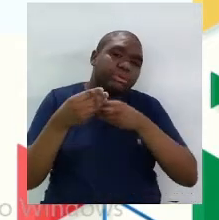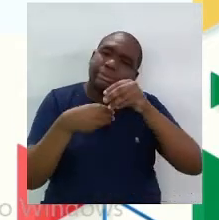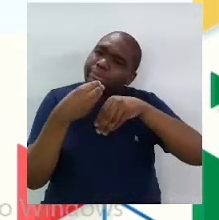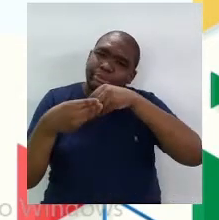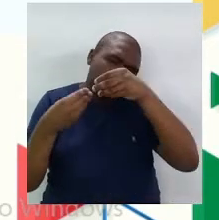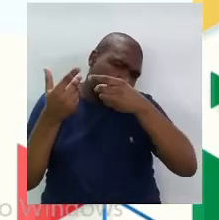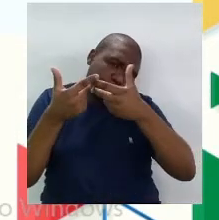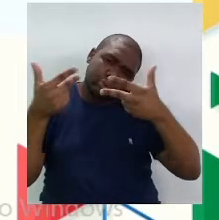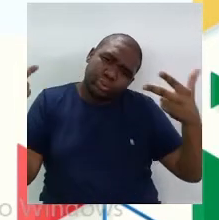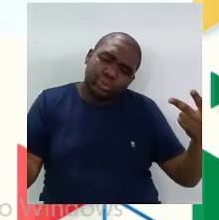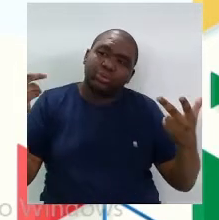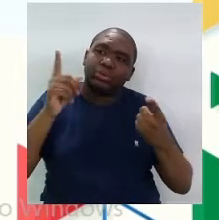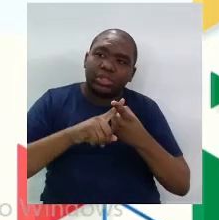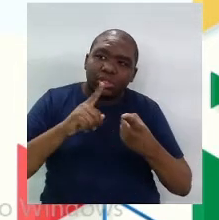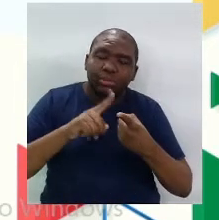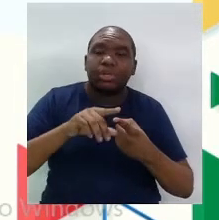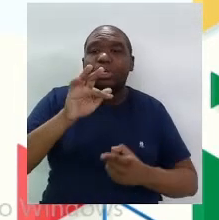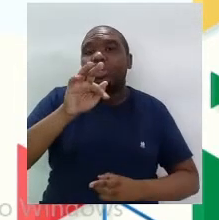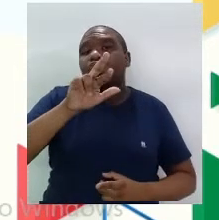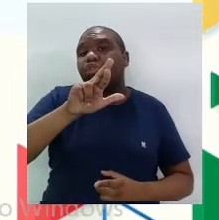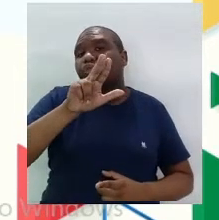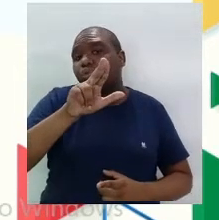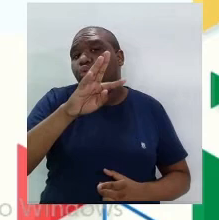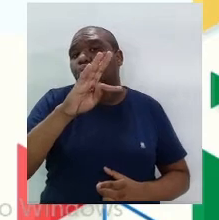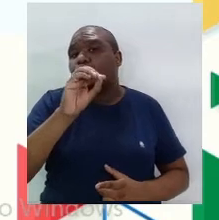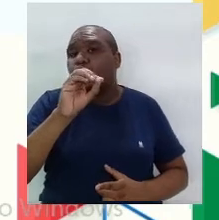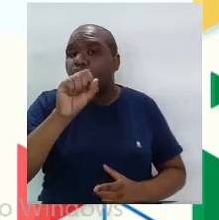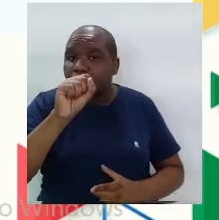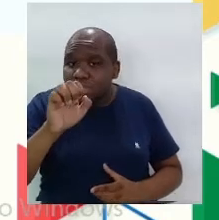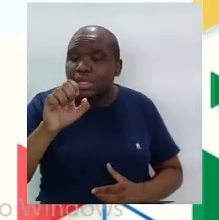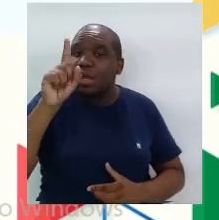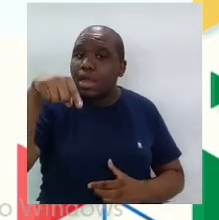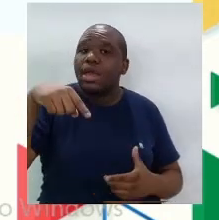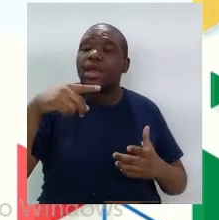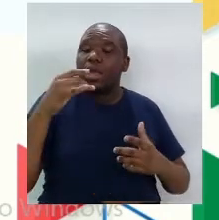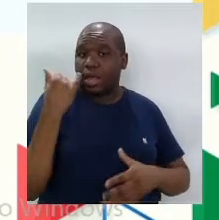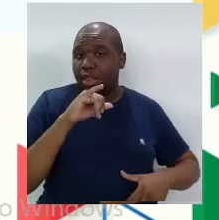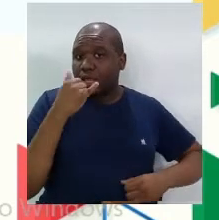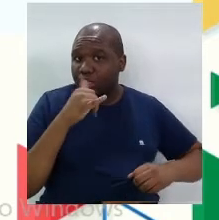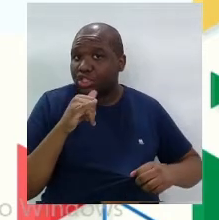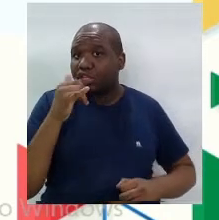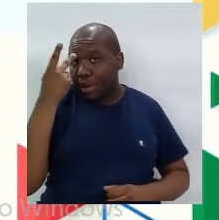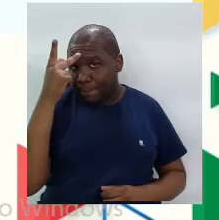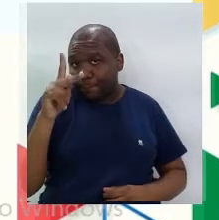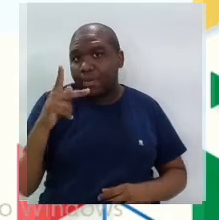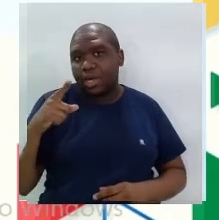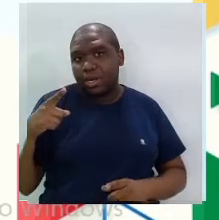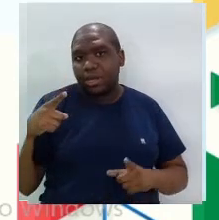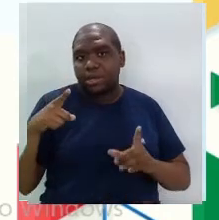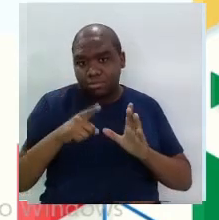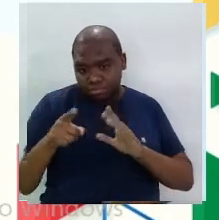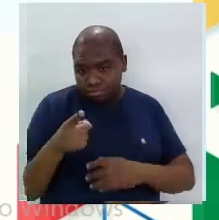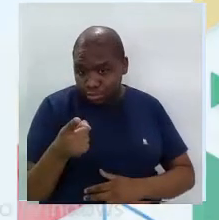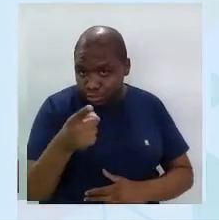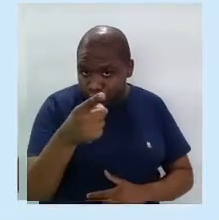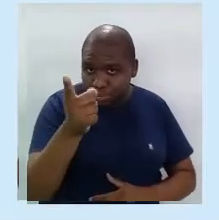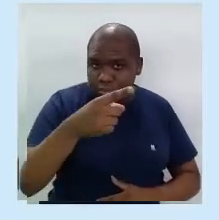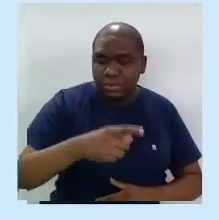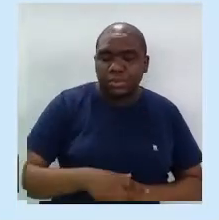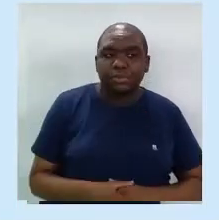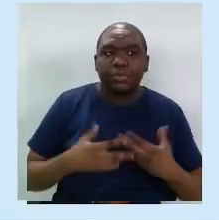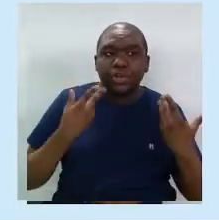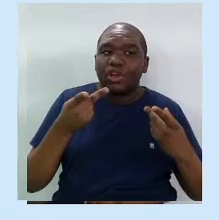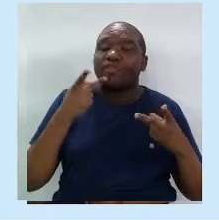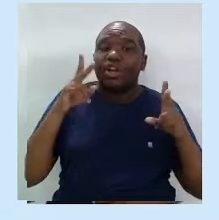apresentar várias substâncias, incluindo frutose, que serve de fonte de energia para o espermatozoide.